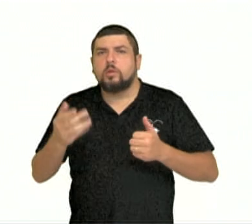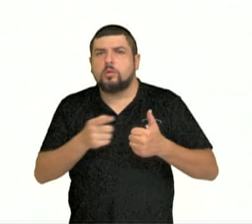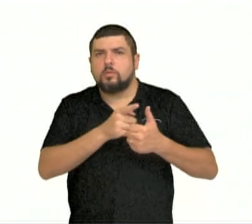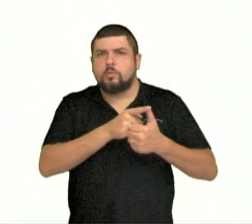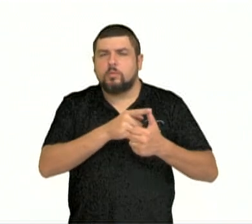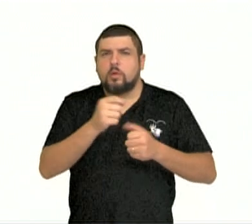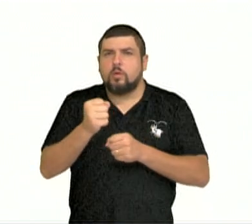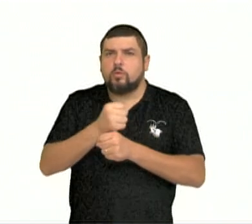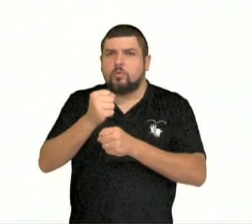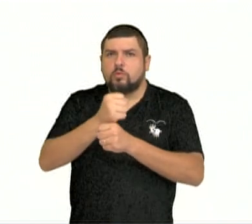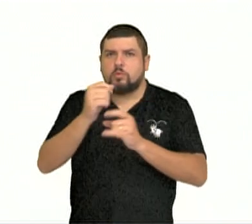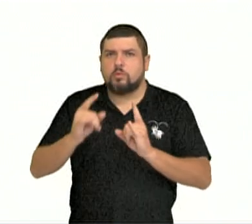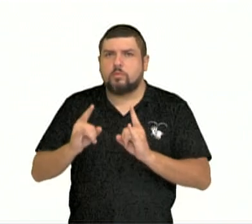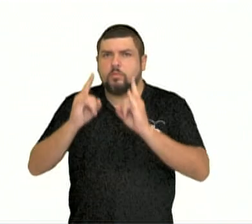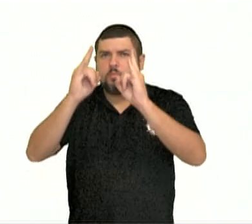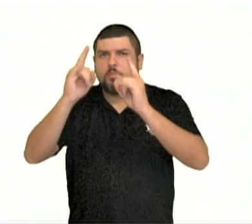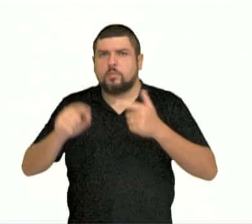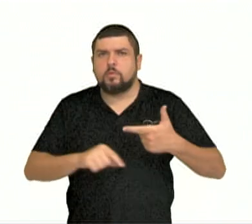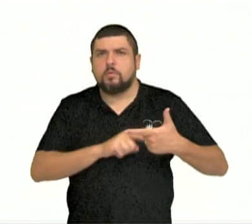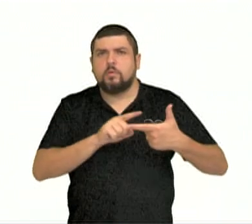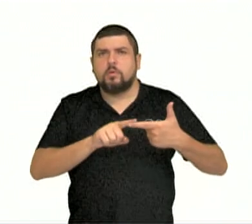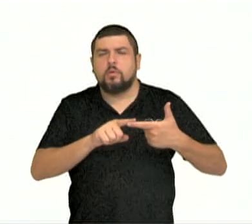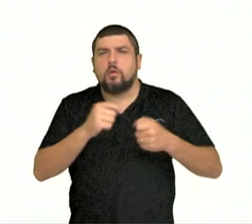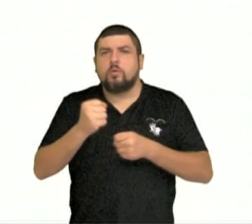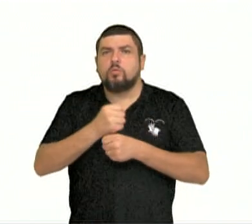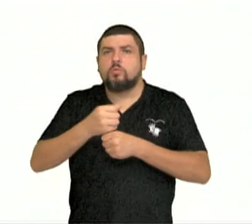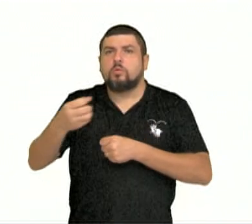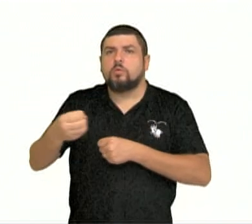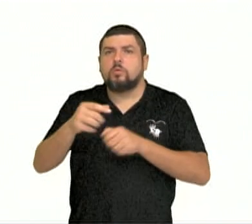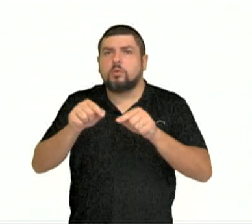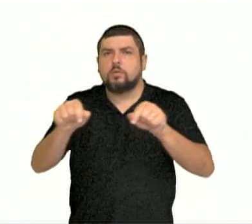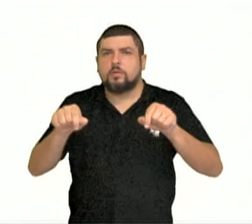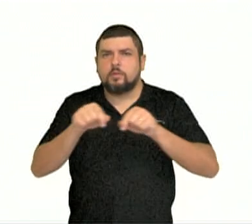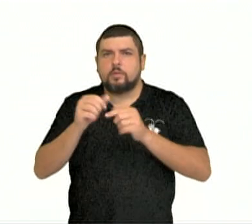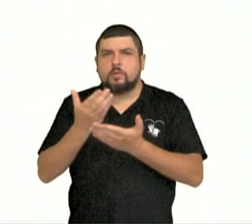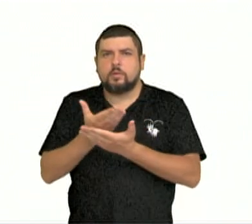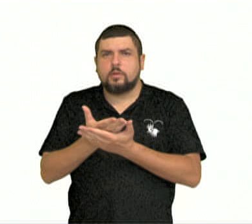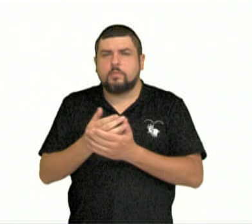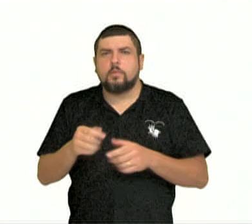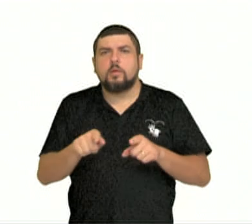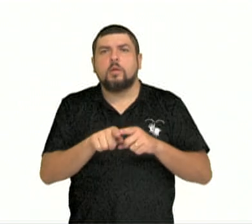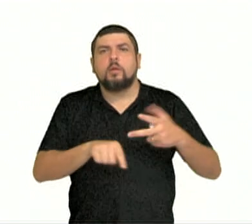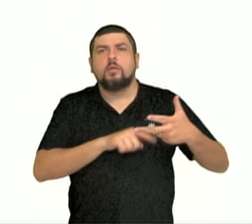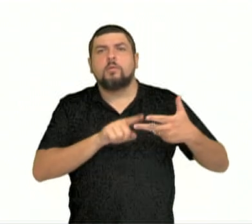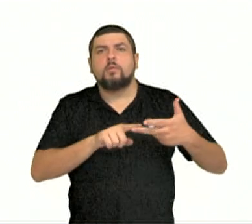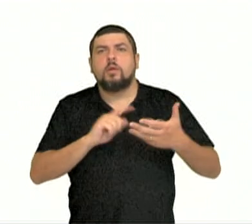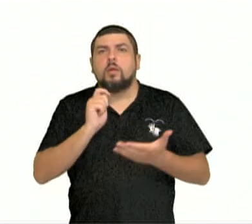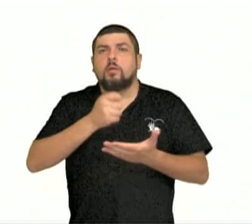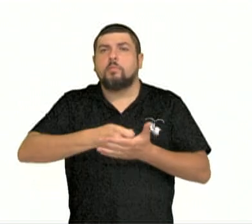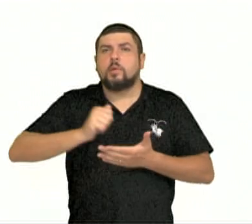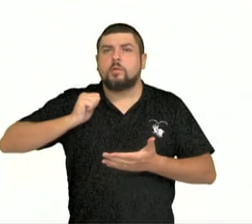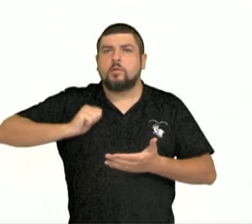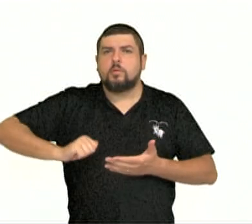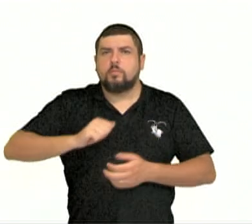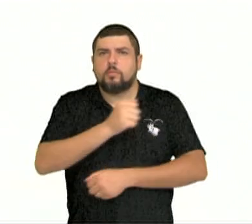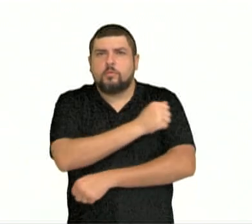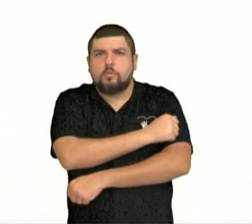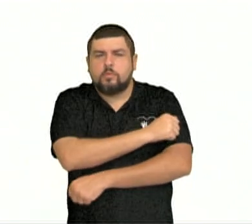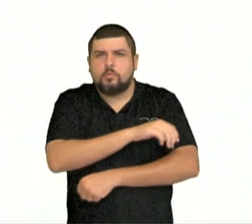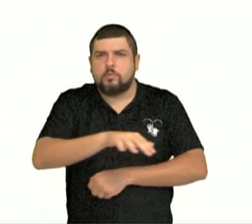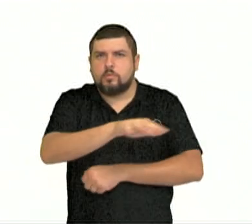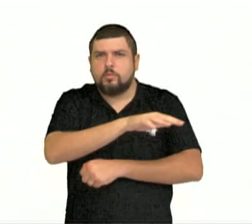prédio universitário, a construção de novas salas de aula, pagamento de bolsas dos alunos, auxílio